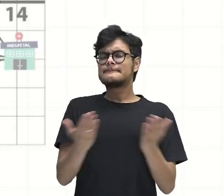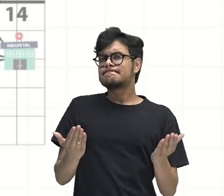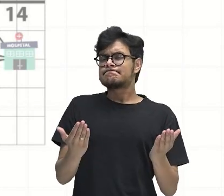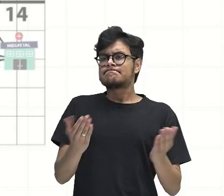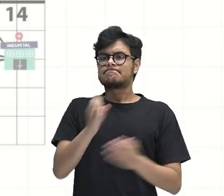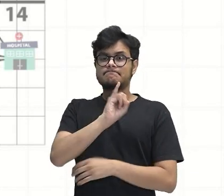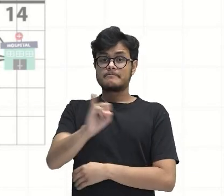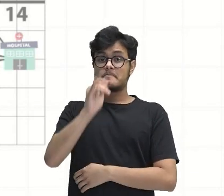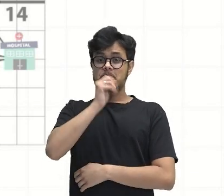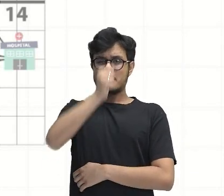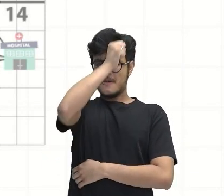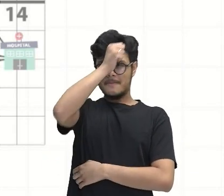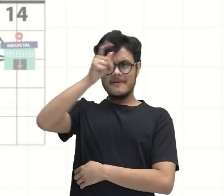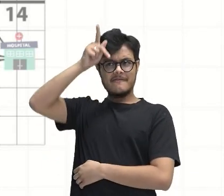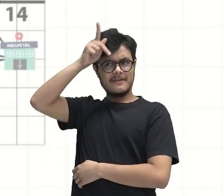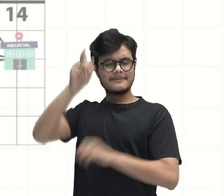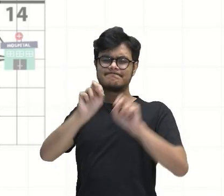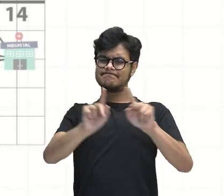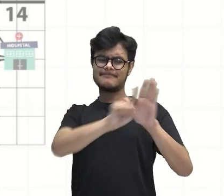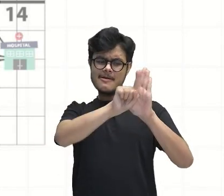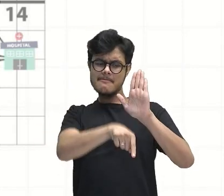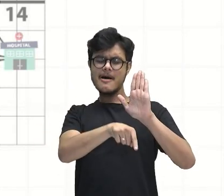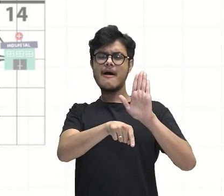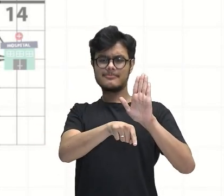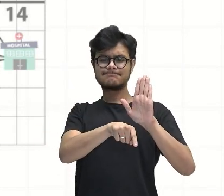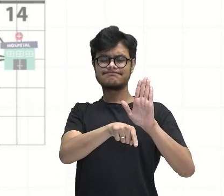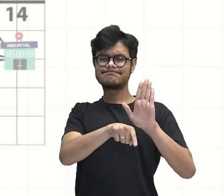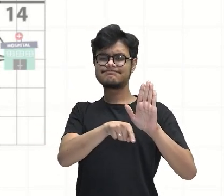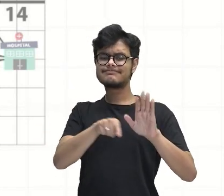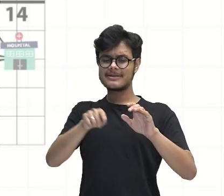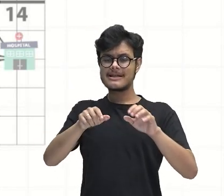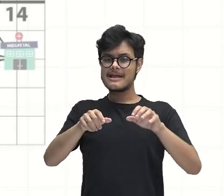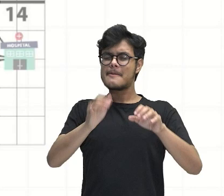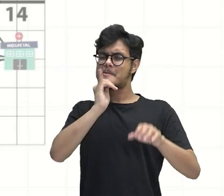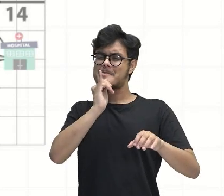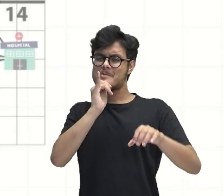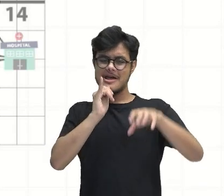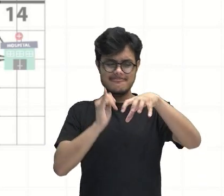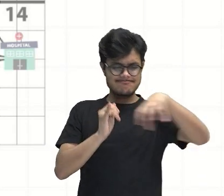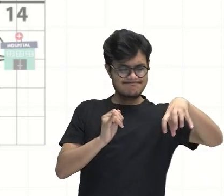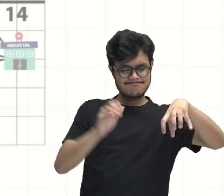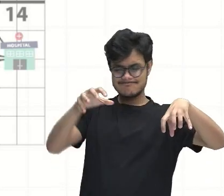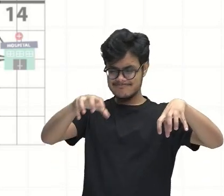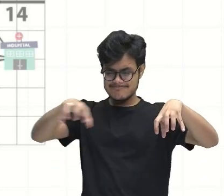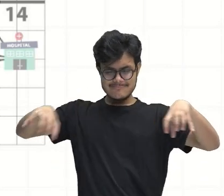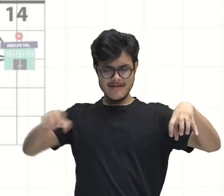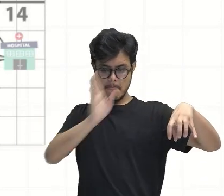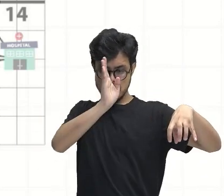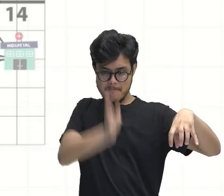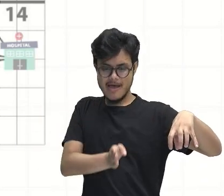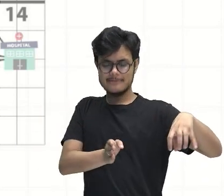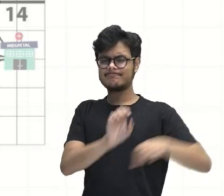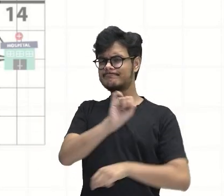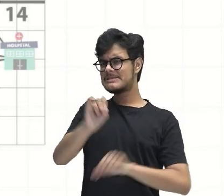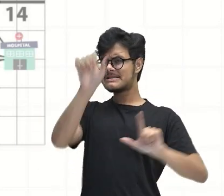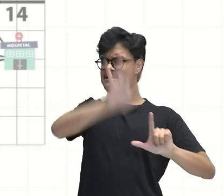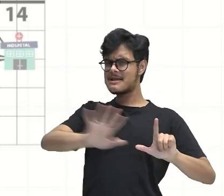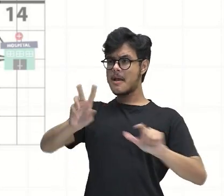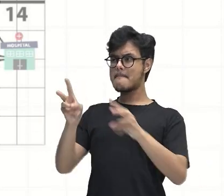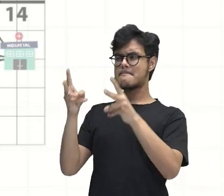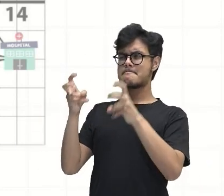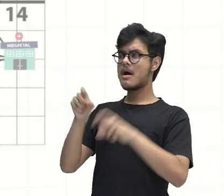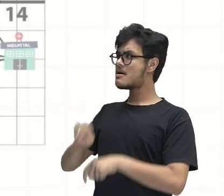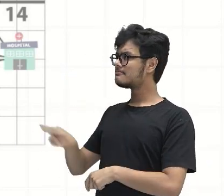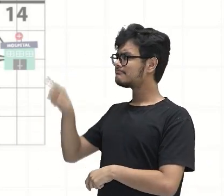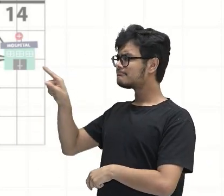o prefeito dessa cidade, ele quer colocar exatamente na metade. Se eu olhasse o mapa, eu poderia ir